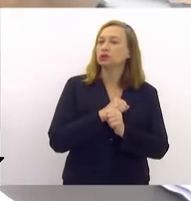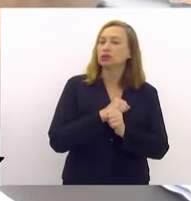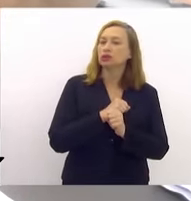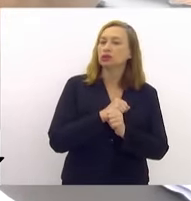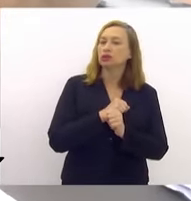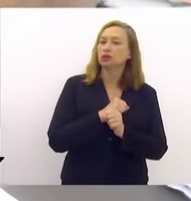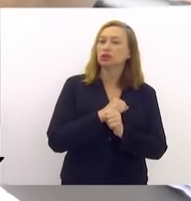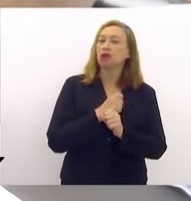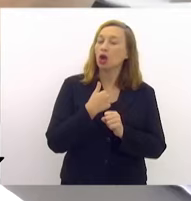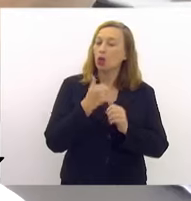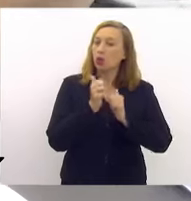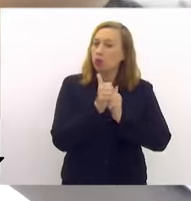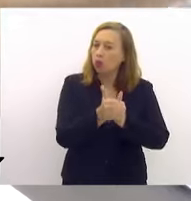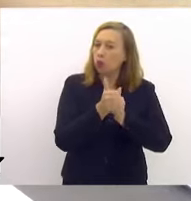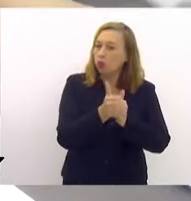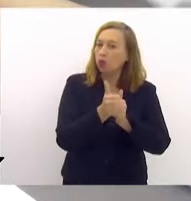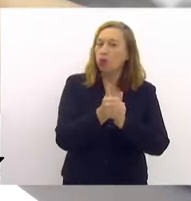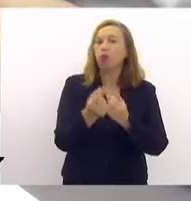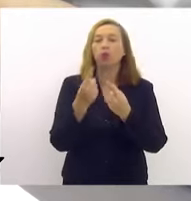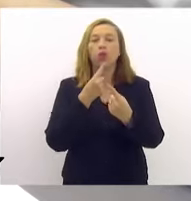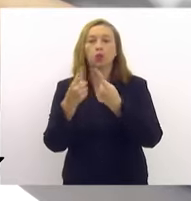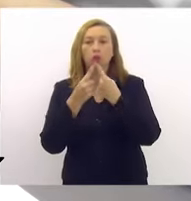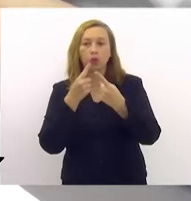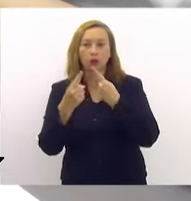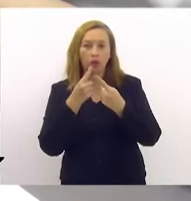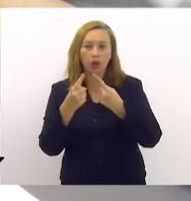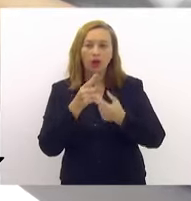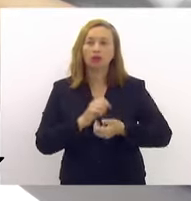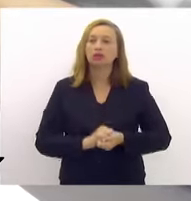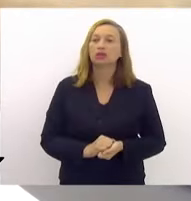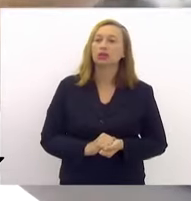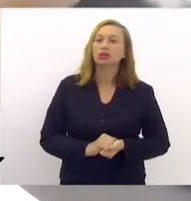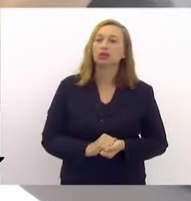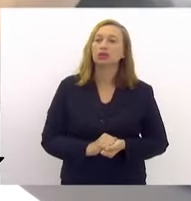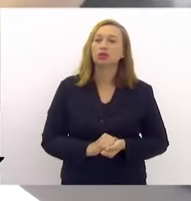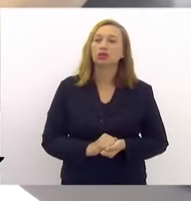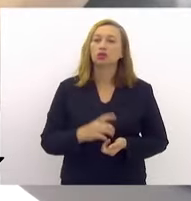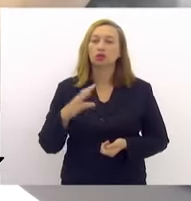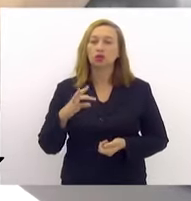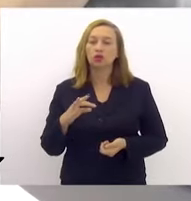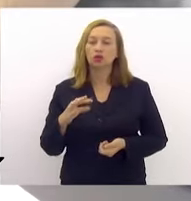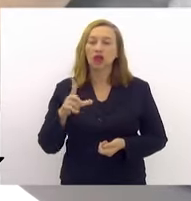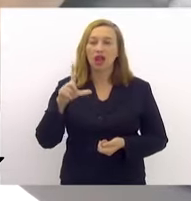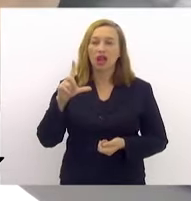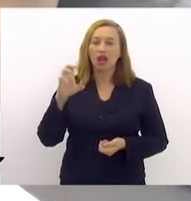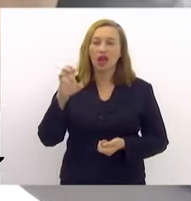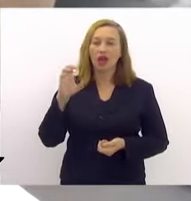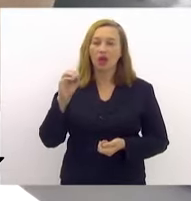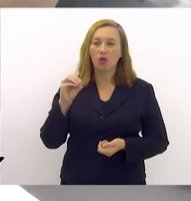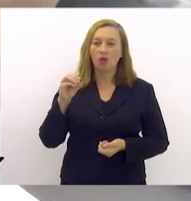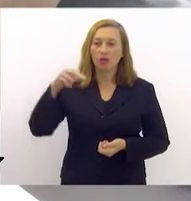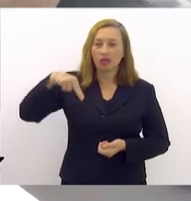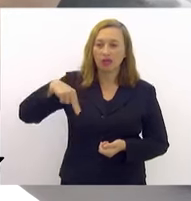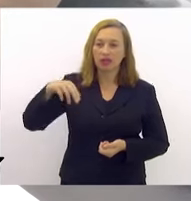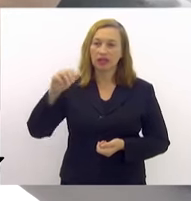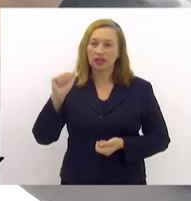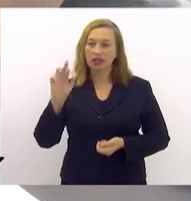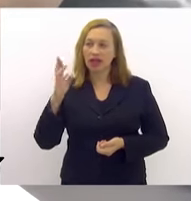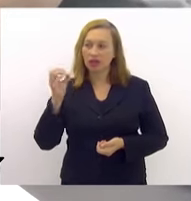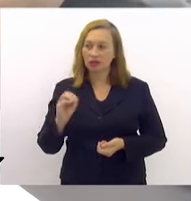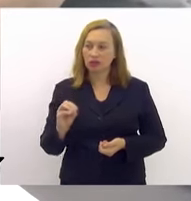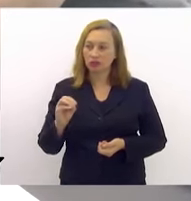Eu acompanhei, participei de debates de um livro do Leonardo Boff sobre a questão do